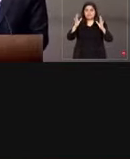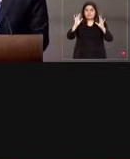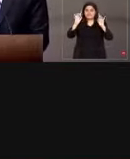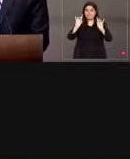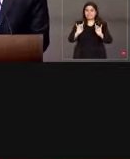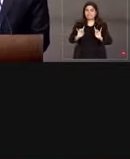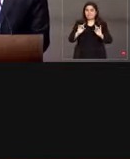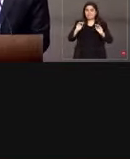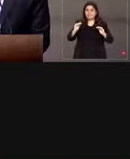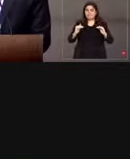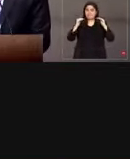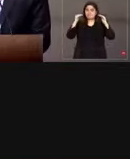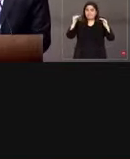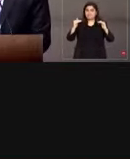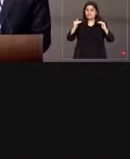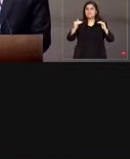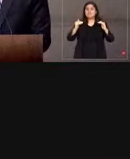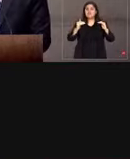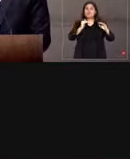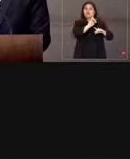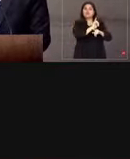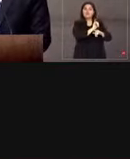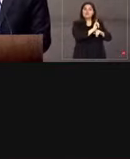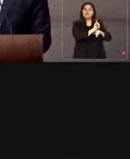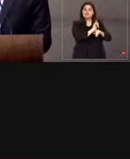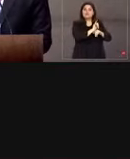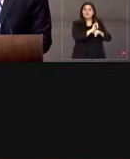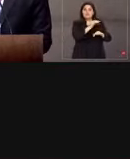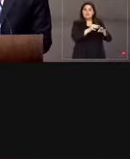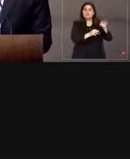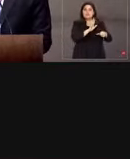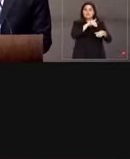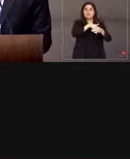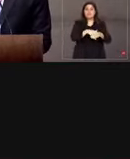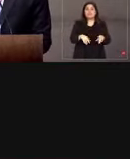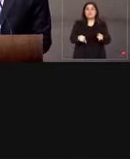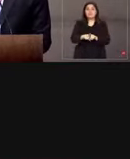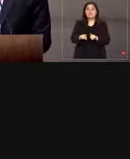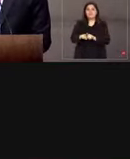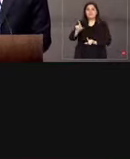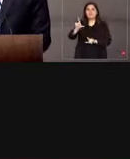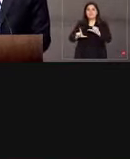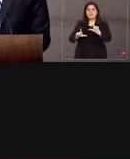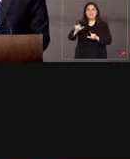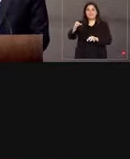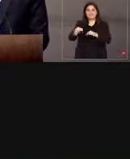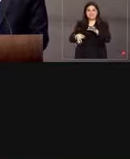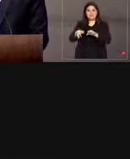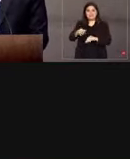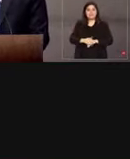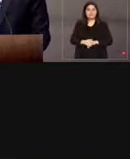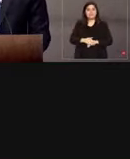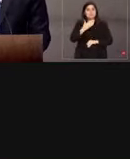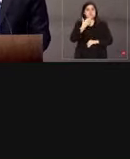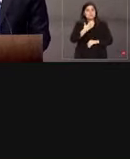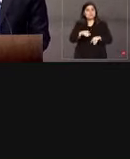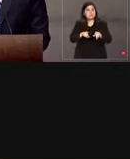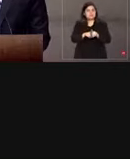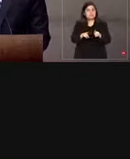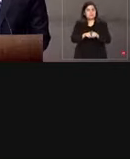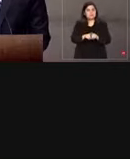Senhoras e senhores, boa tarde, sejam todos bem-vindos ao canal do Professor Edson Gomes. A partir desse instante, nós